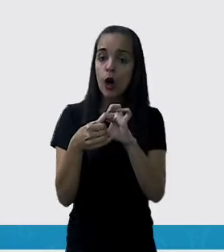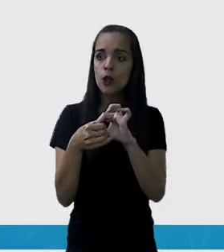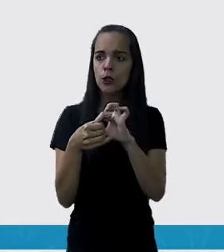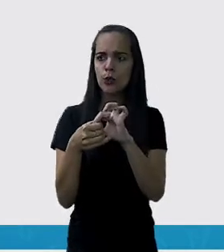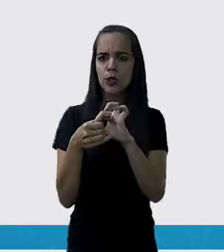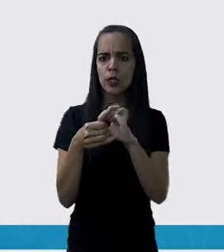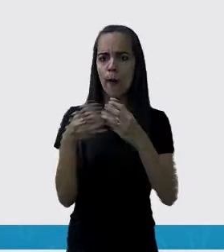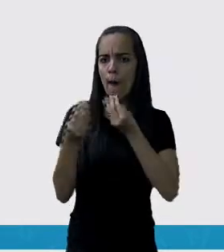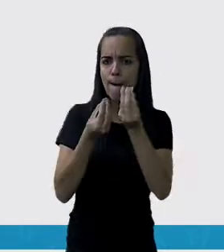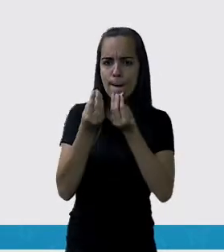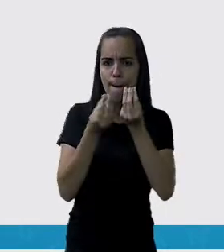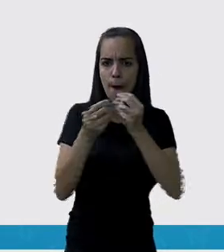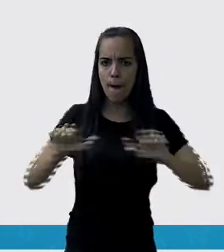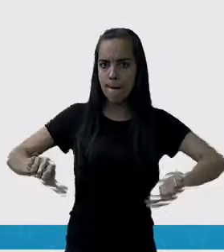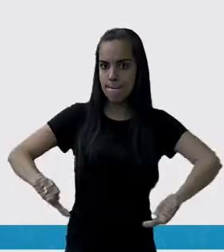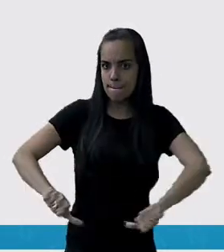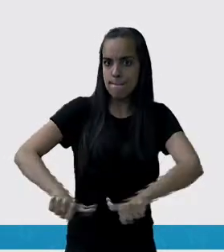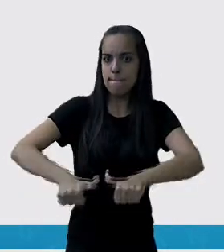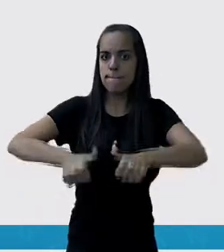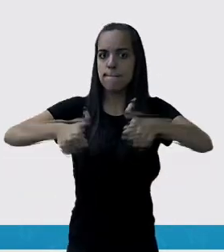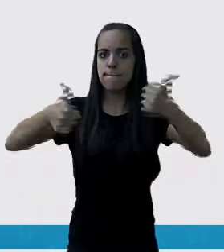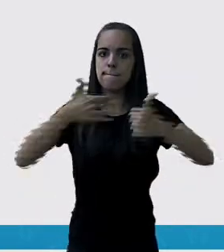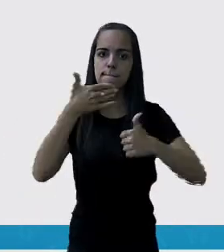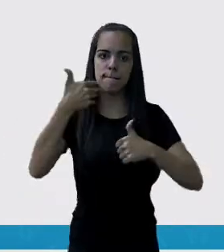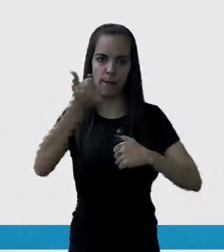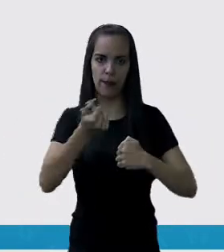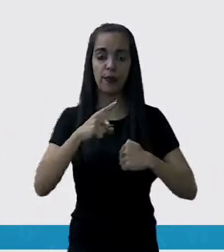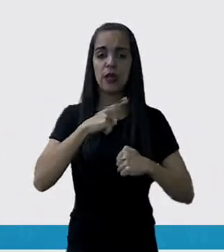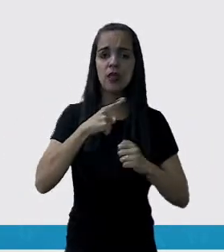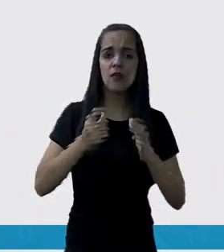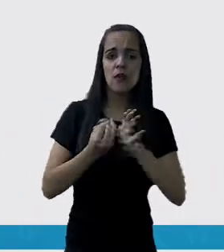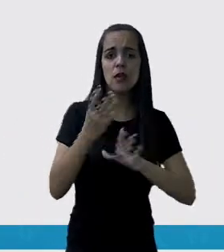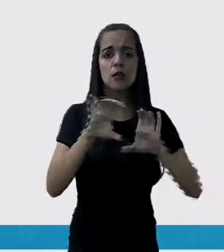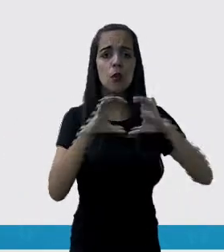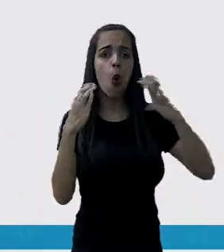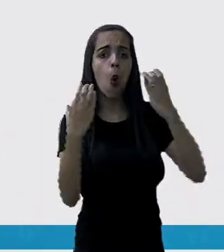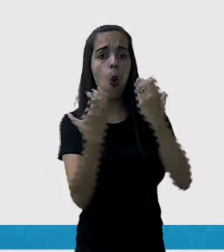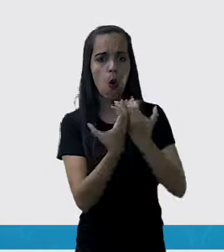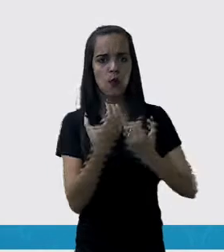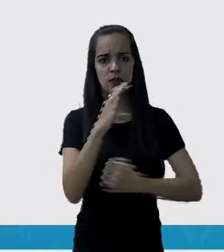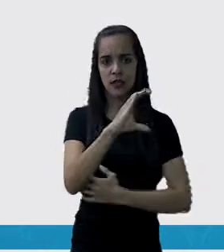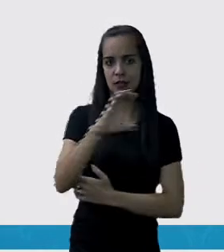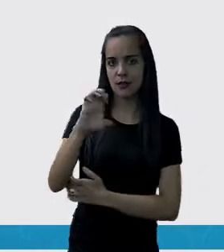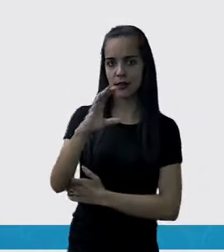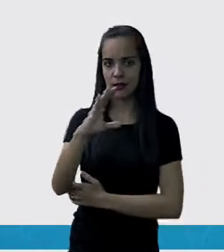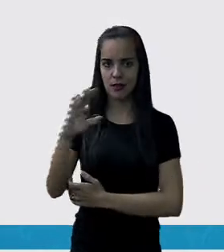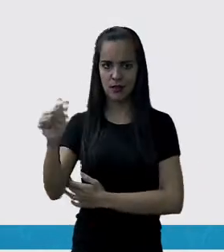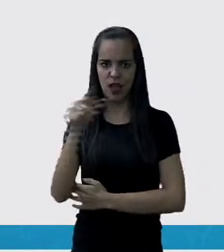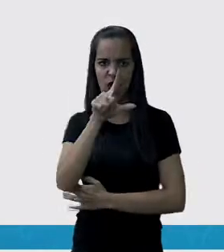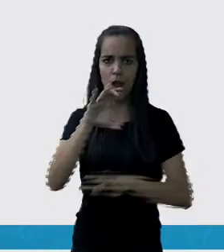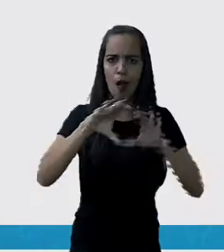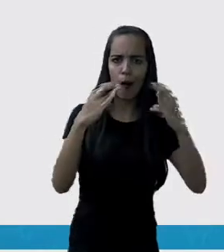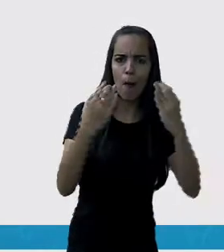comunidade, olha só, comunidade do carvão e do aço, SECA.